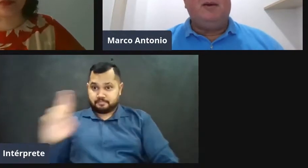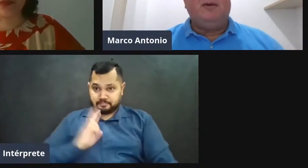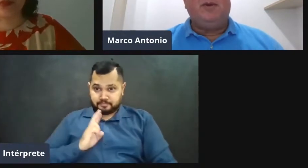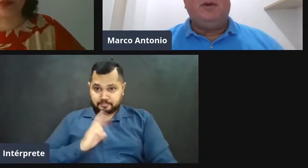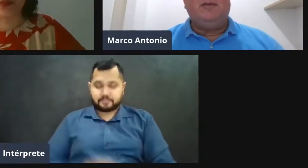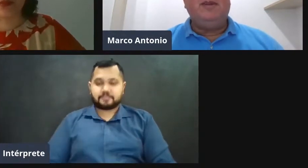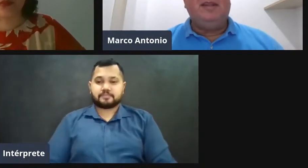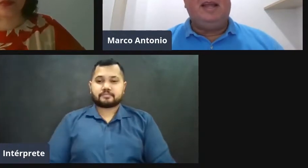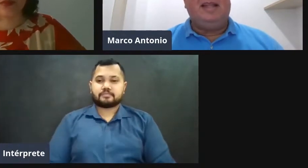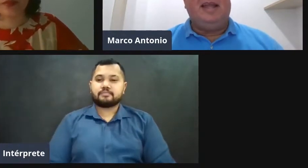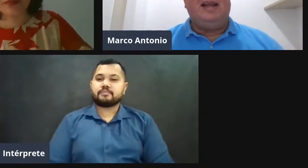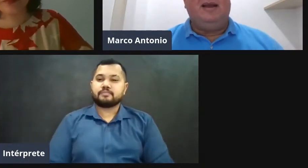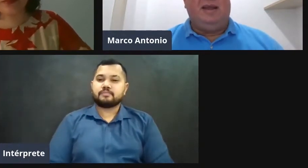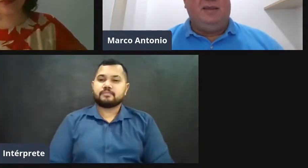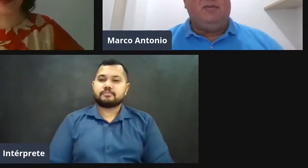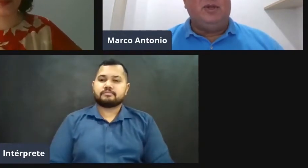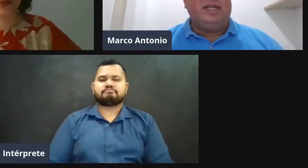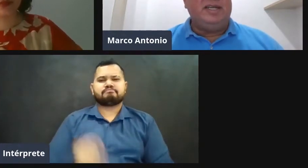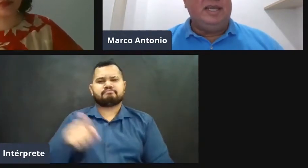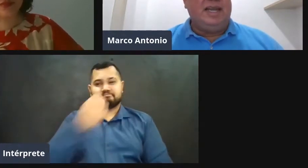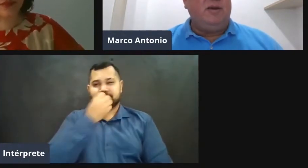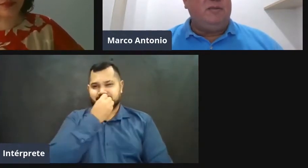acho que essa é uma pergunta muito